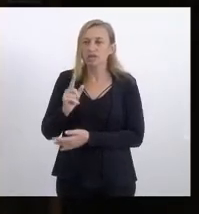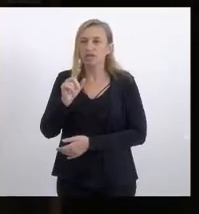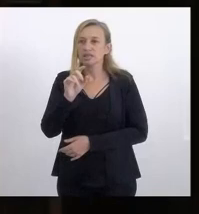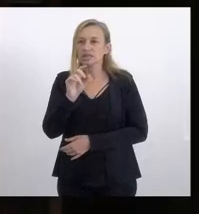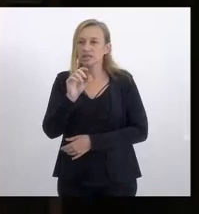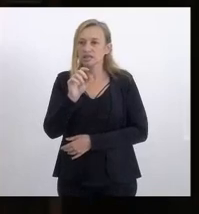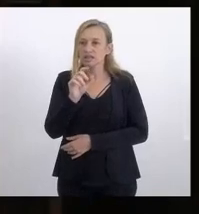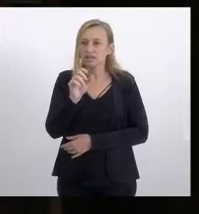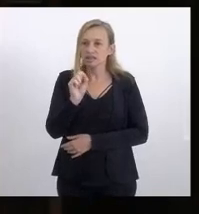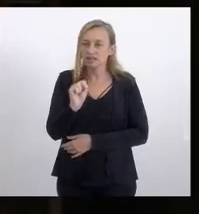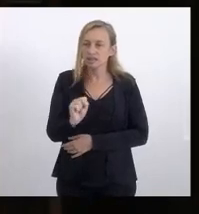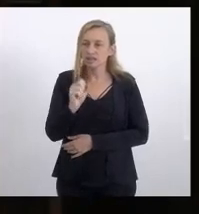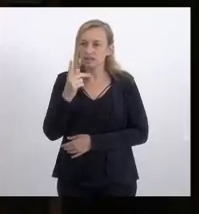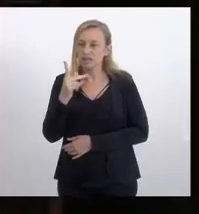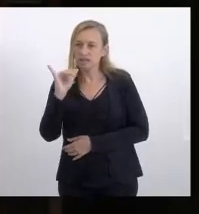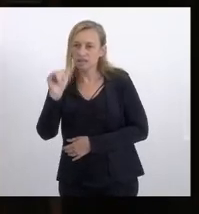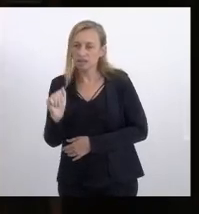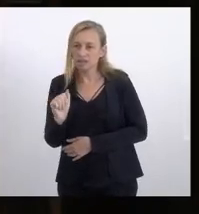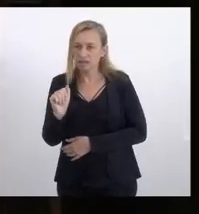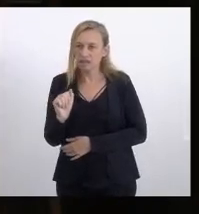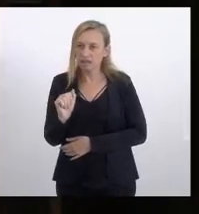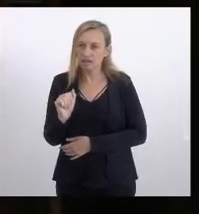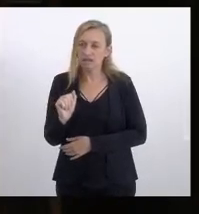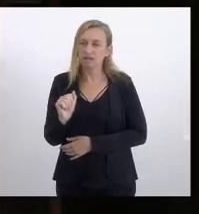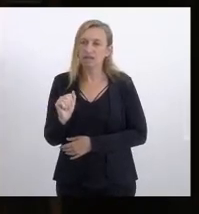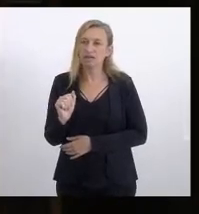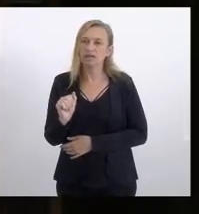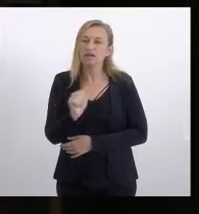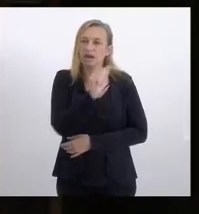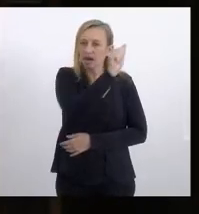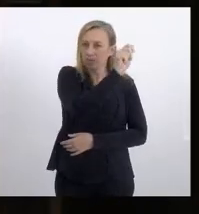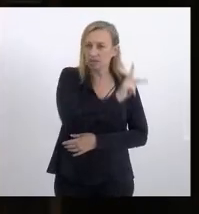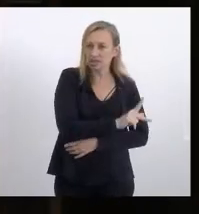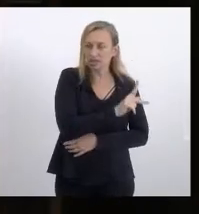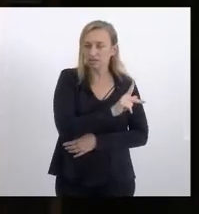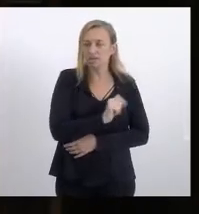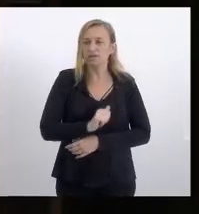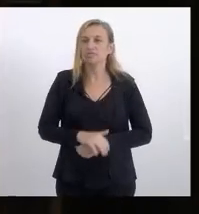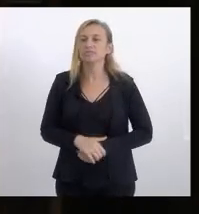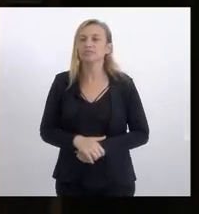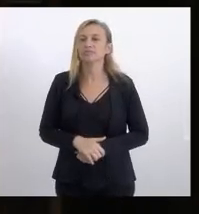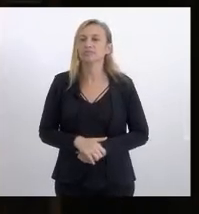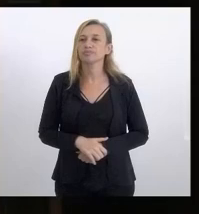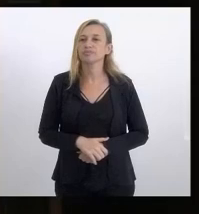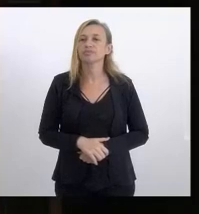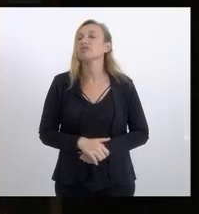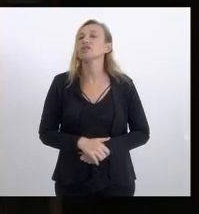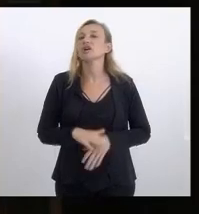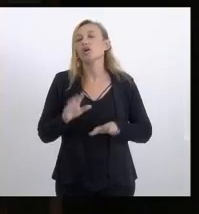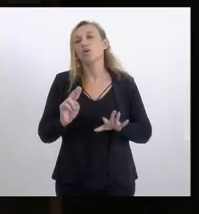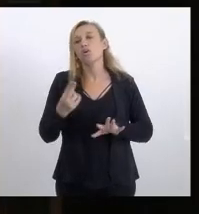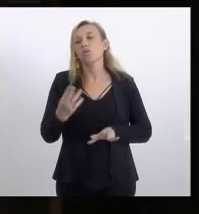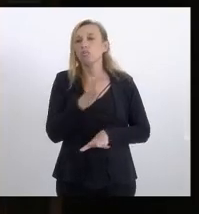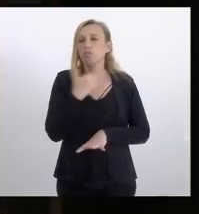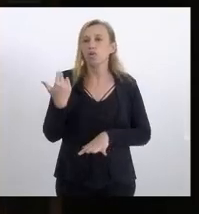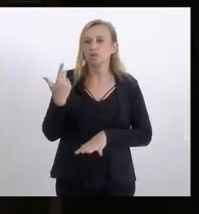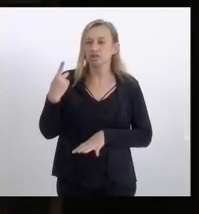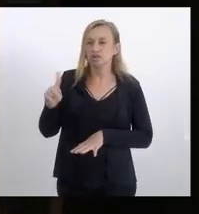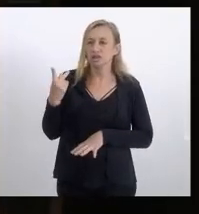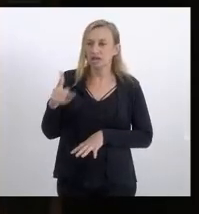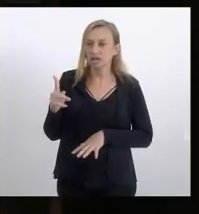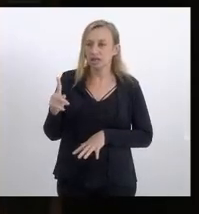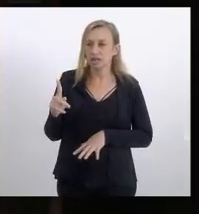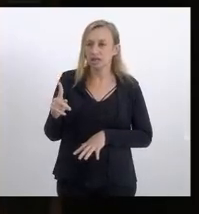vai transformar ele onde está ativo colocar Inativo recebe a mesma coisa E no caso de falecimento dele que a